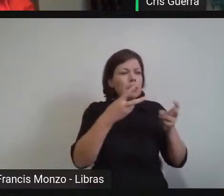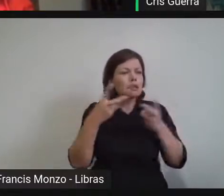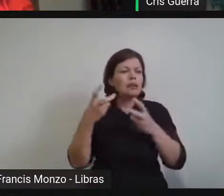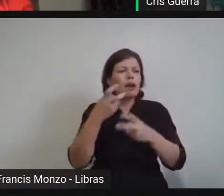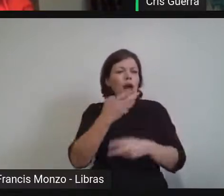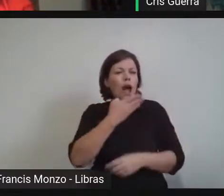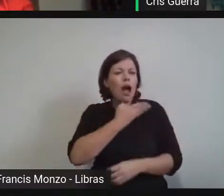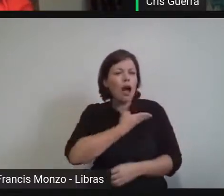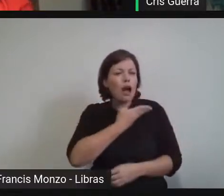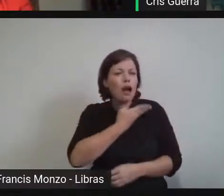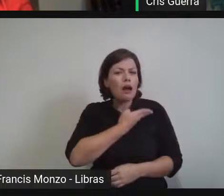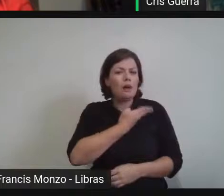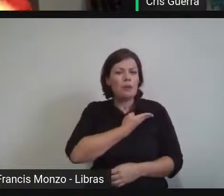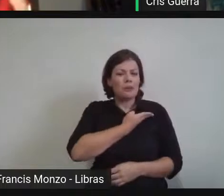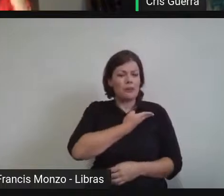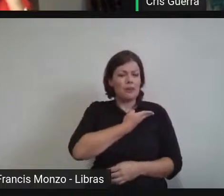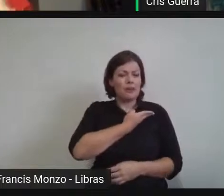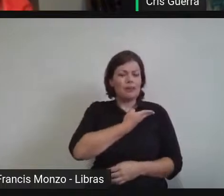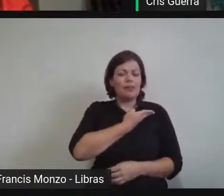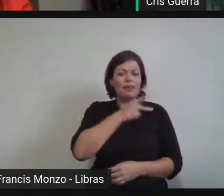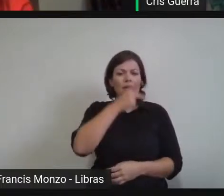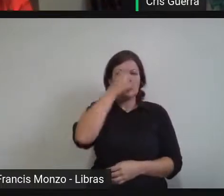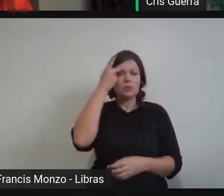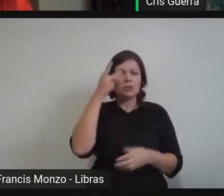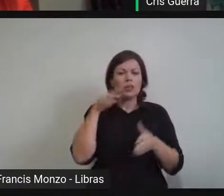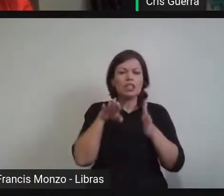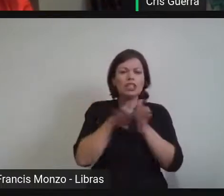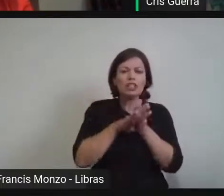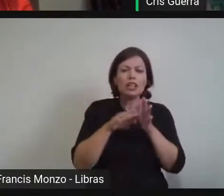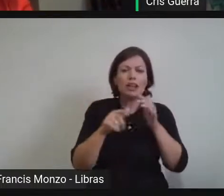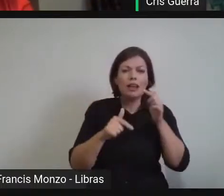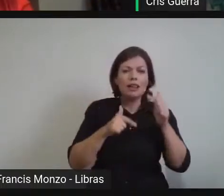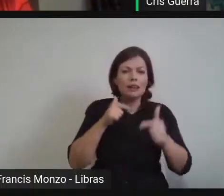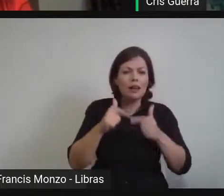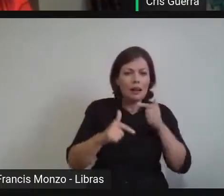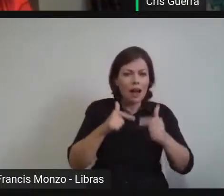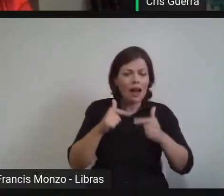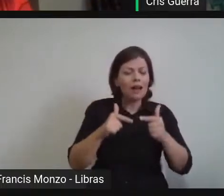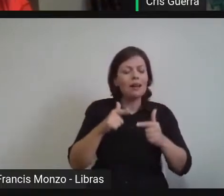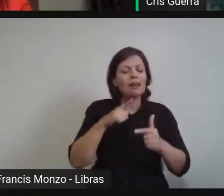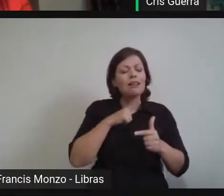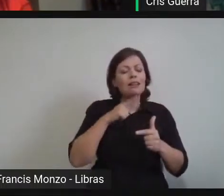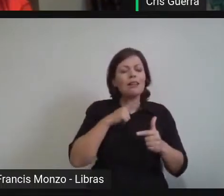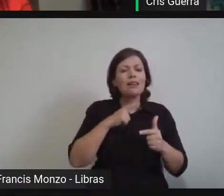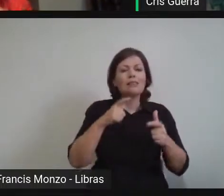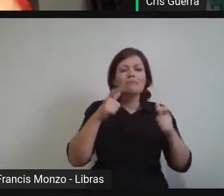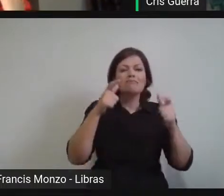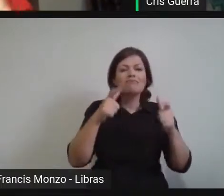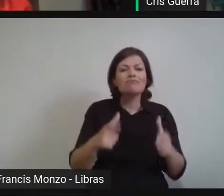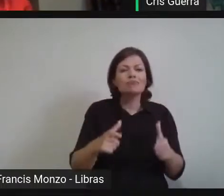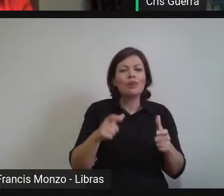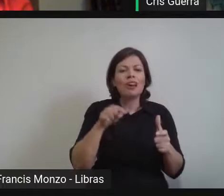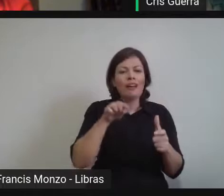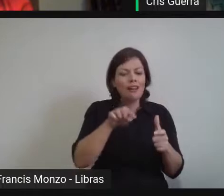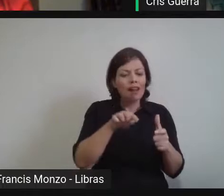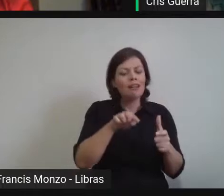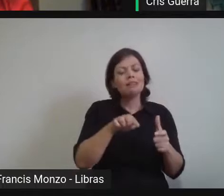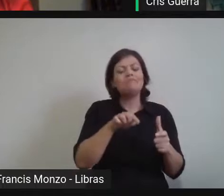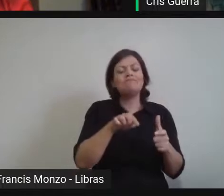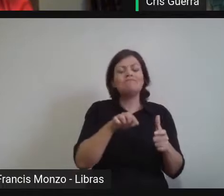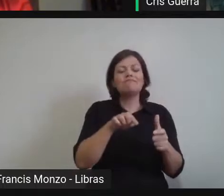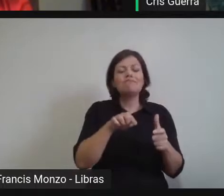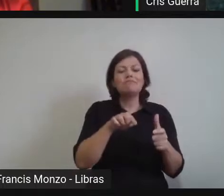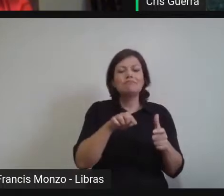no trabalho e lá tem um local que eu gosto muito, que tem um grupo de amigas que que